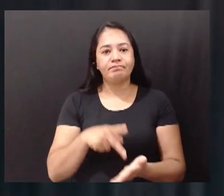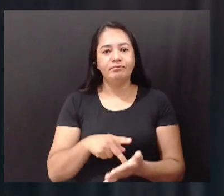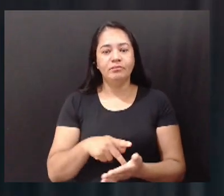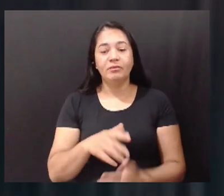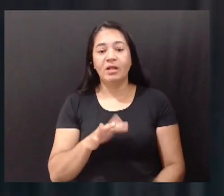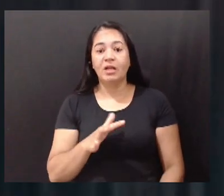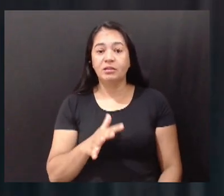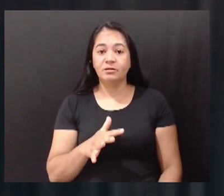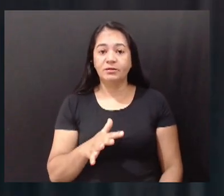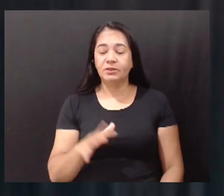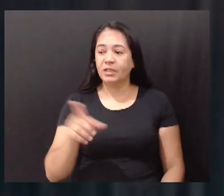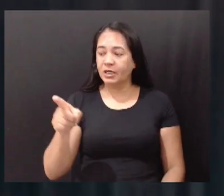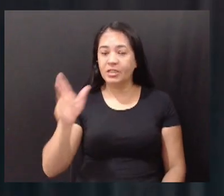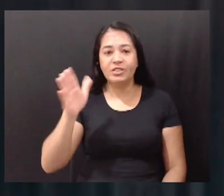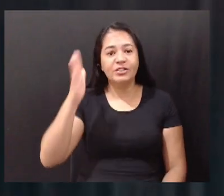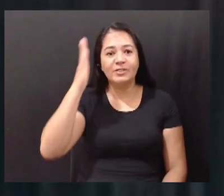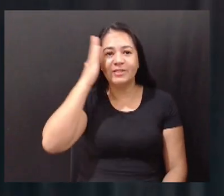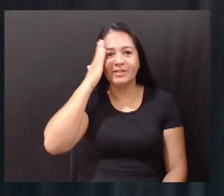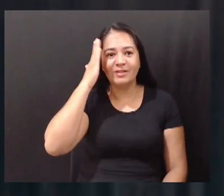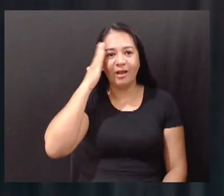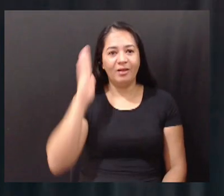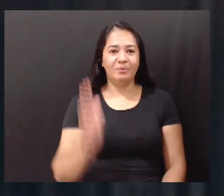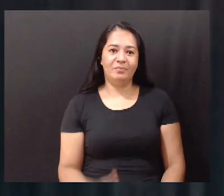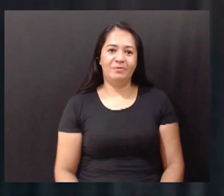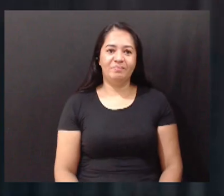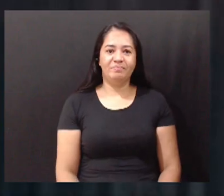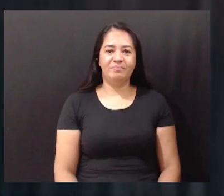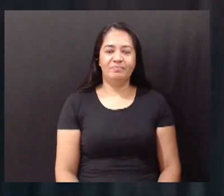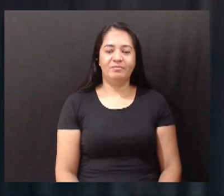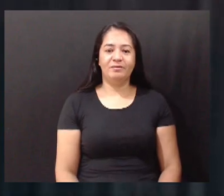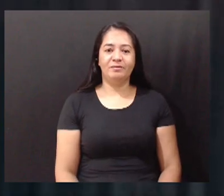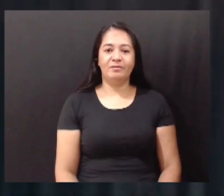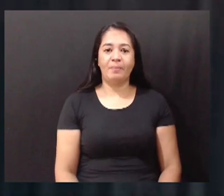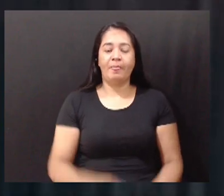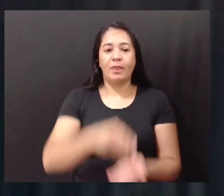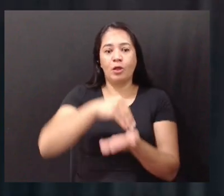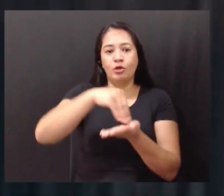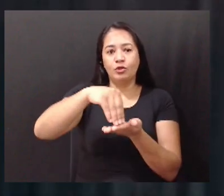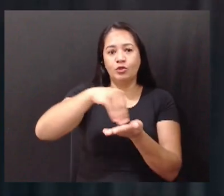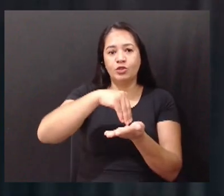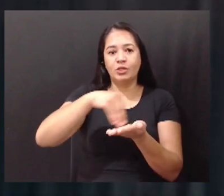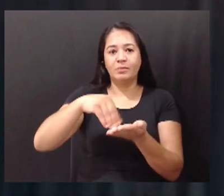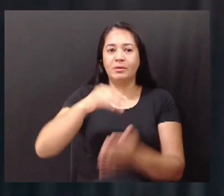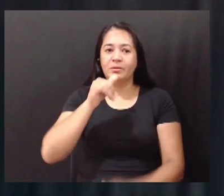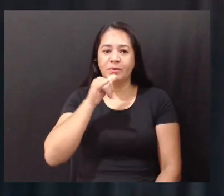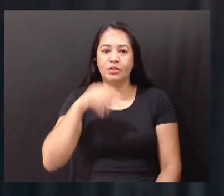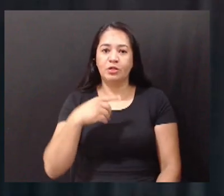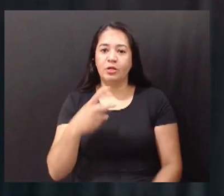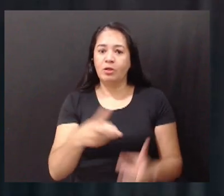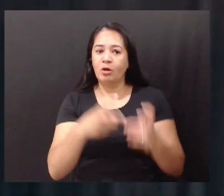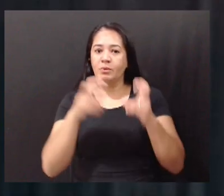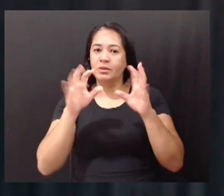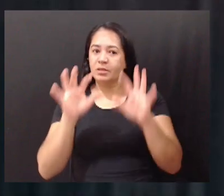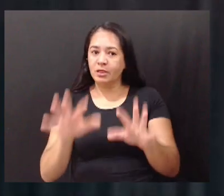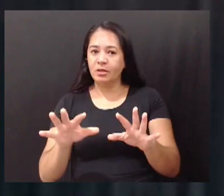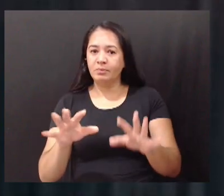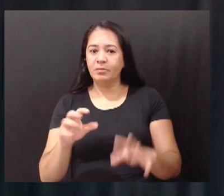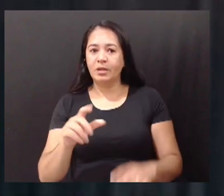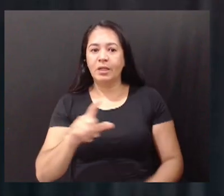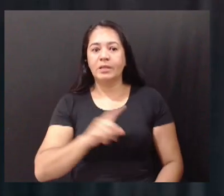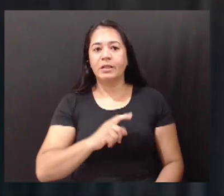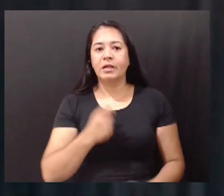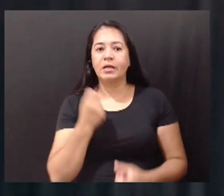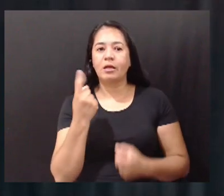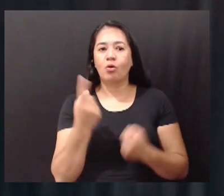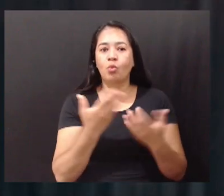elas já sabem, né? Do GPS, por exemplo, a gente observa isso. existem alguns estudos que mostram que mesmo,